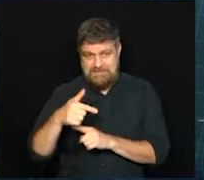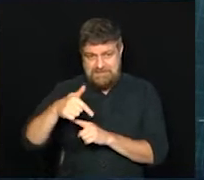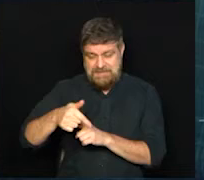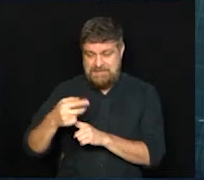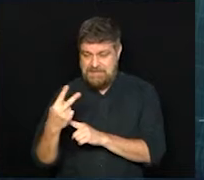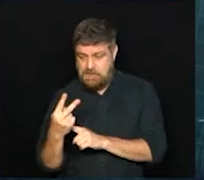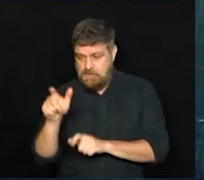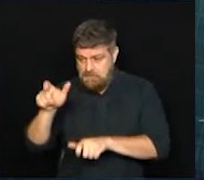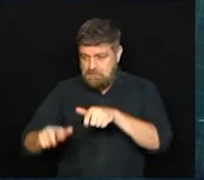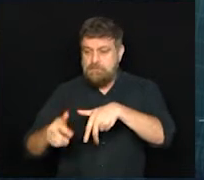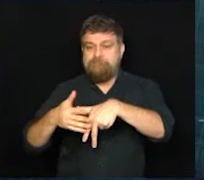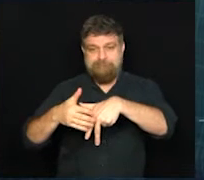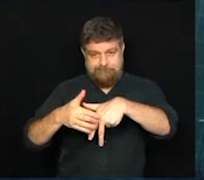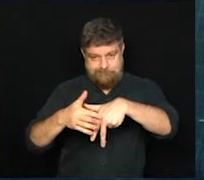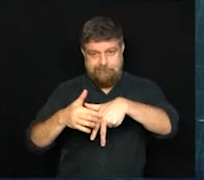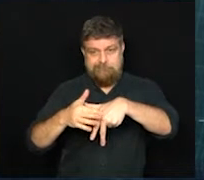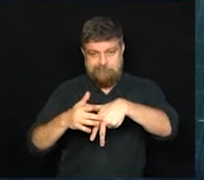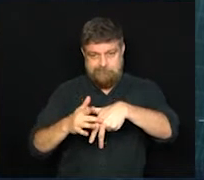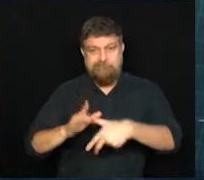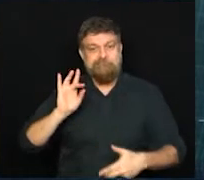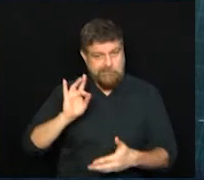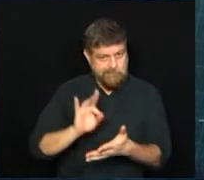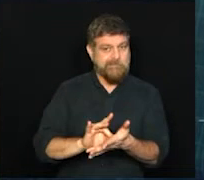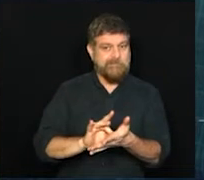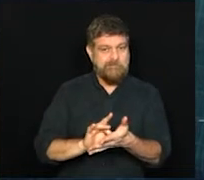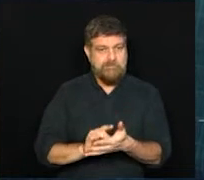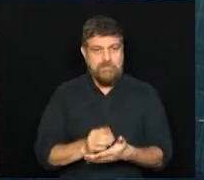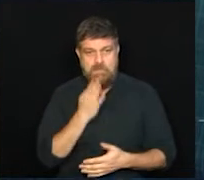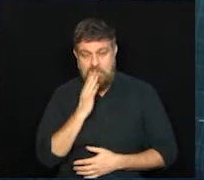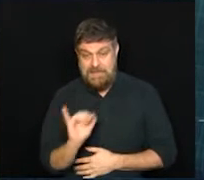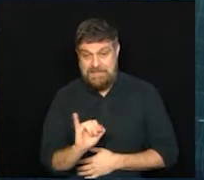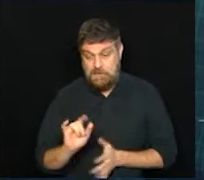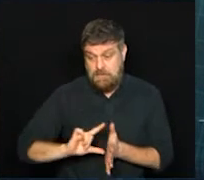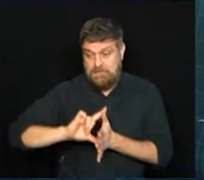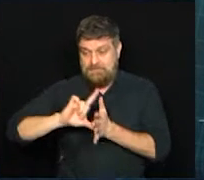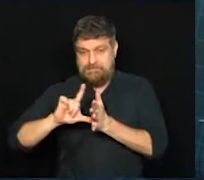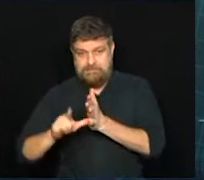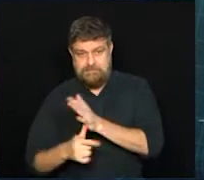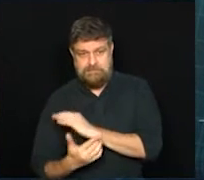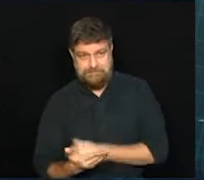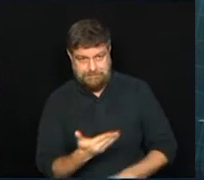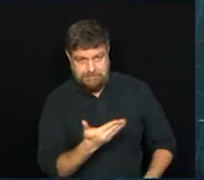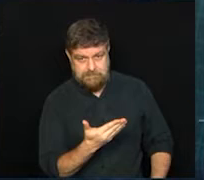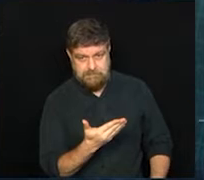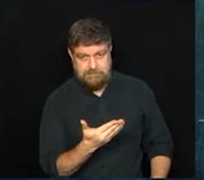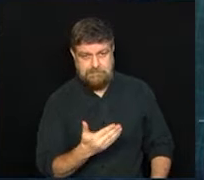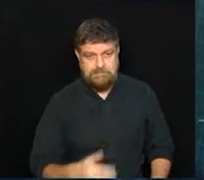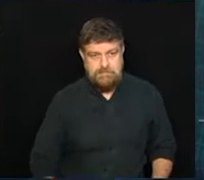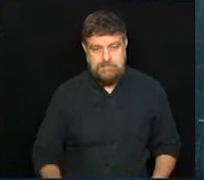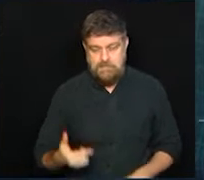117.472 casos confirmados da doença. Indaiatuba aparece na sequência com